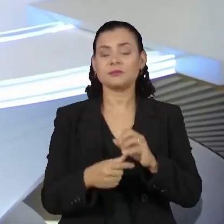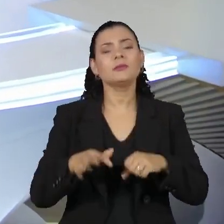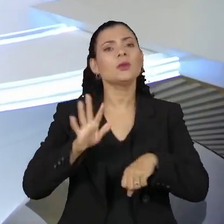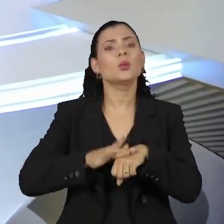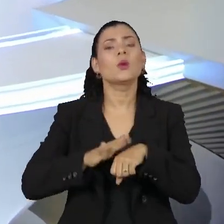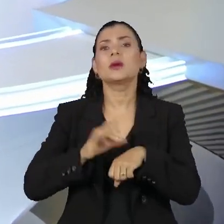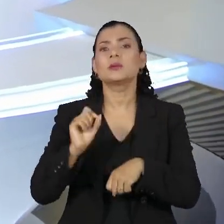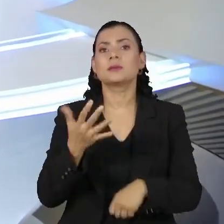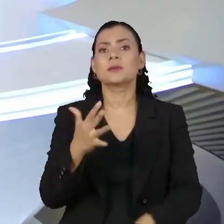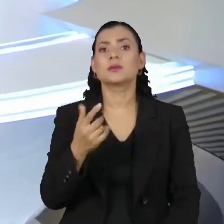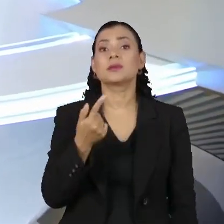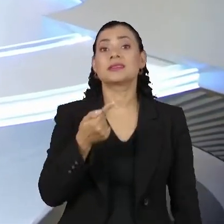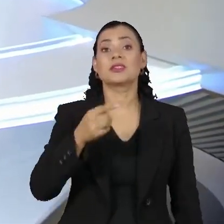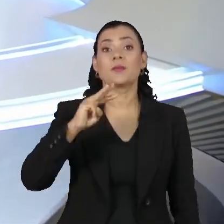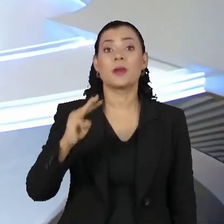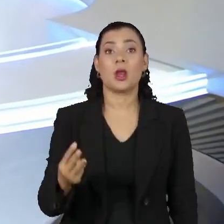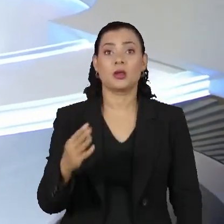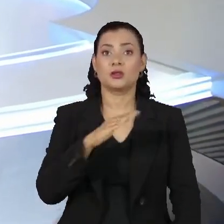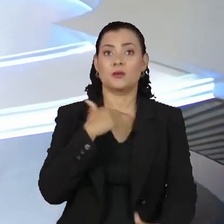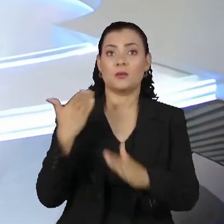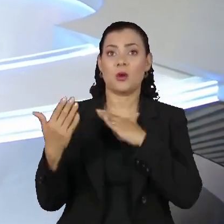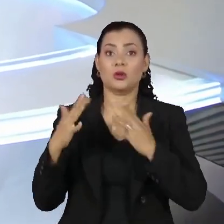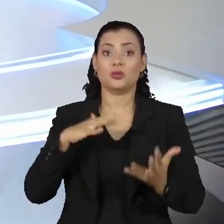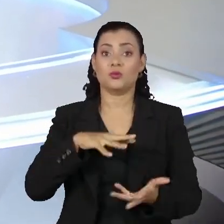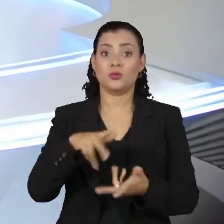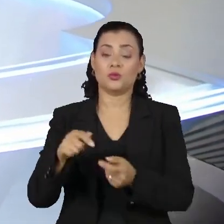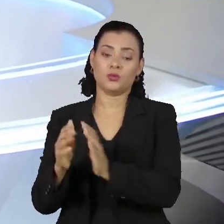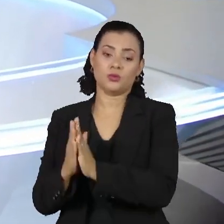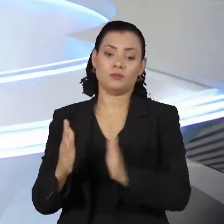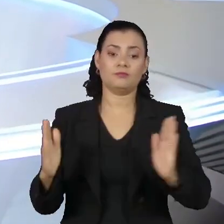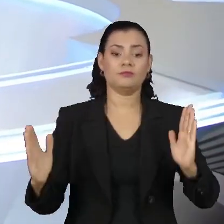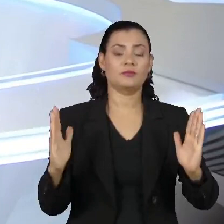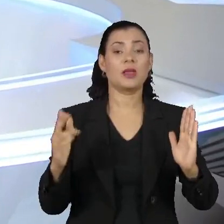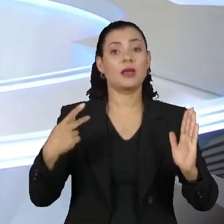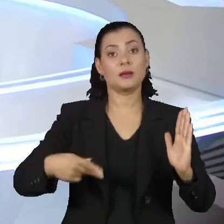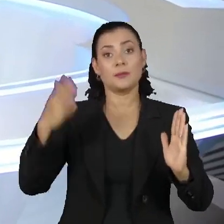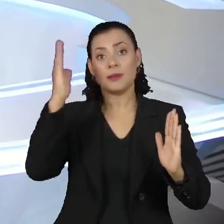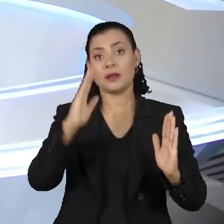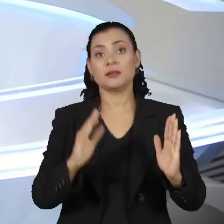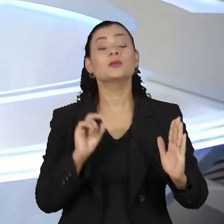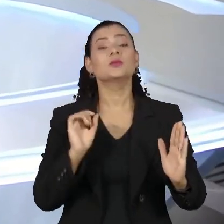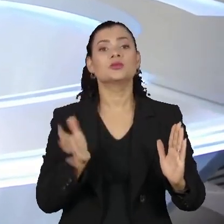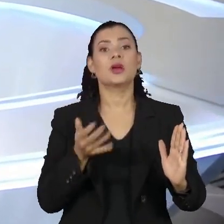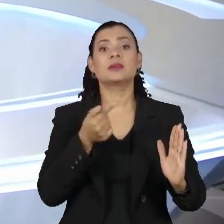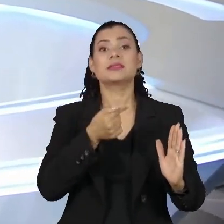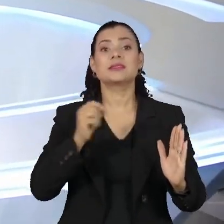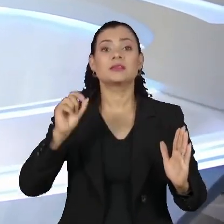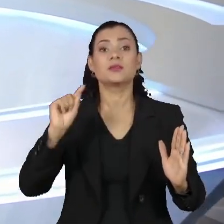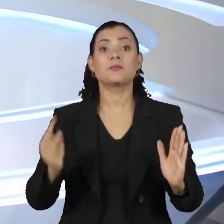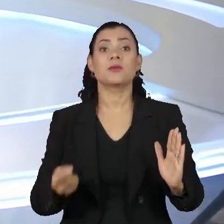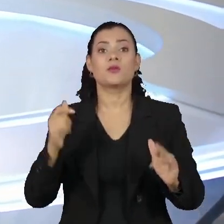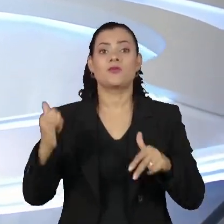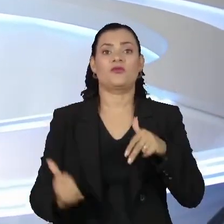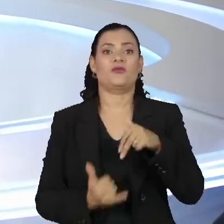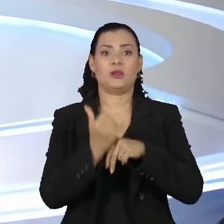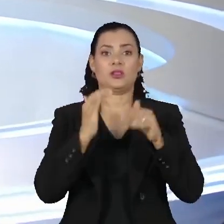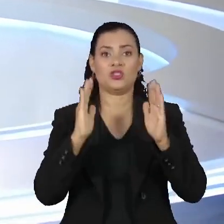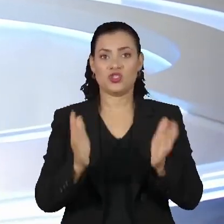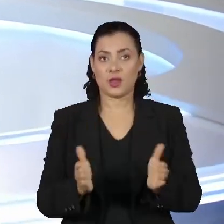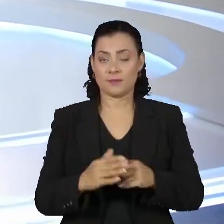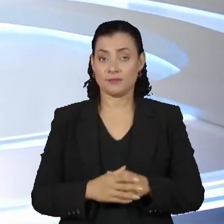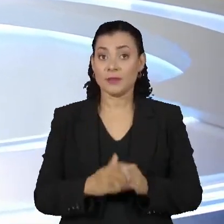causou cerca de 7 milhões de mortes ao redor do mundo e só no Brasil foram mais de 700 mil vítimas.